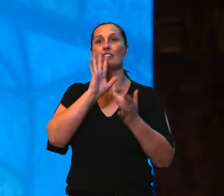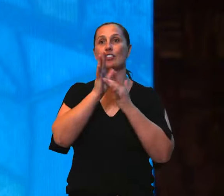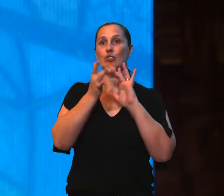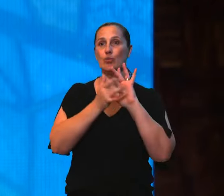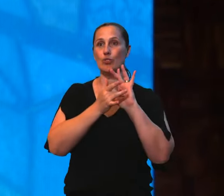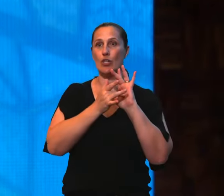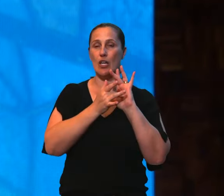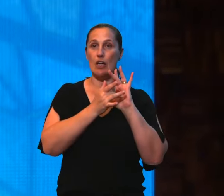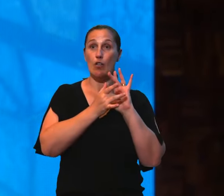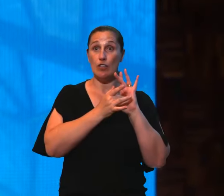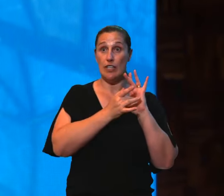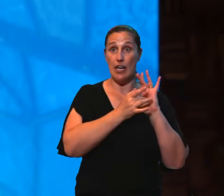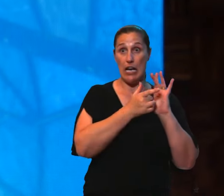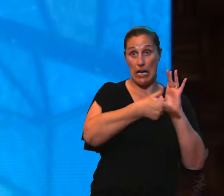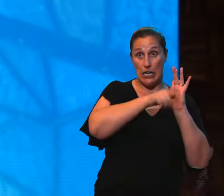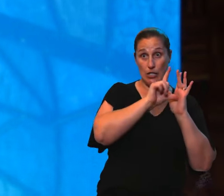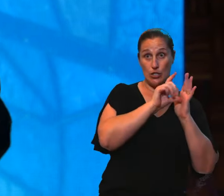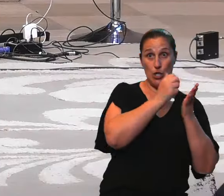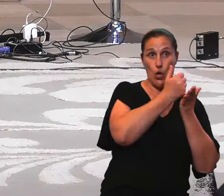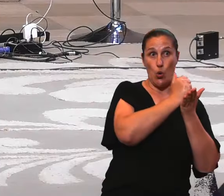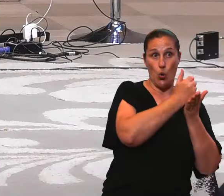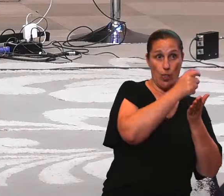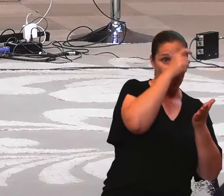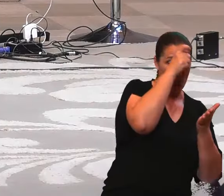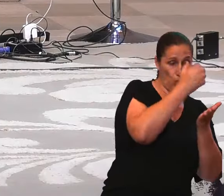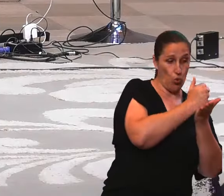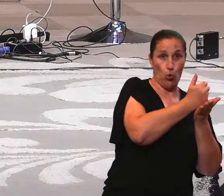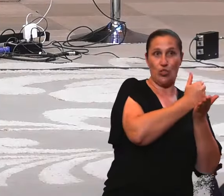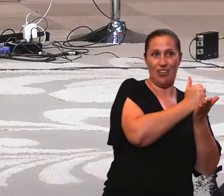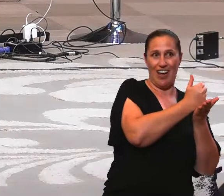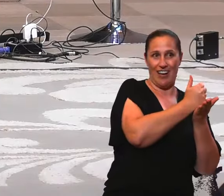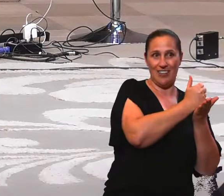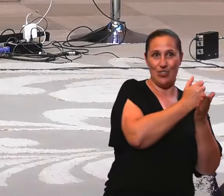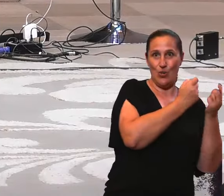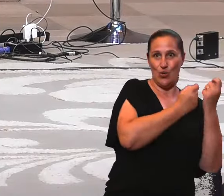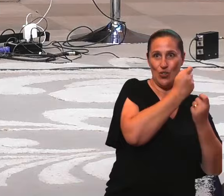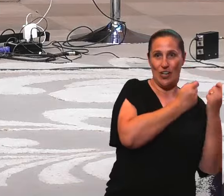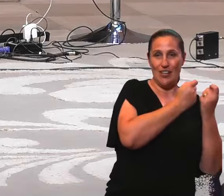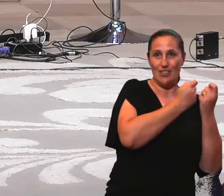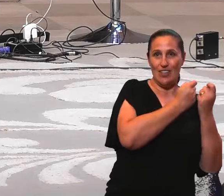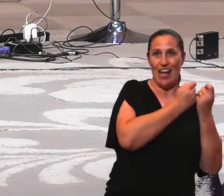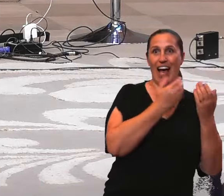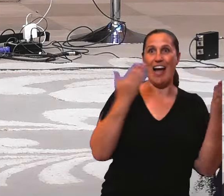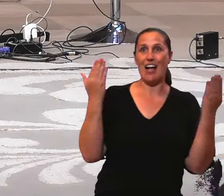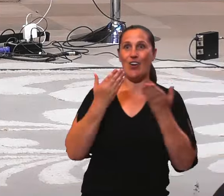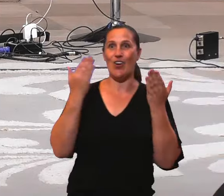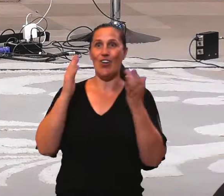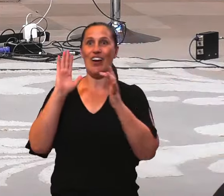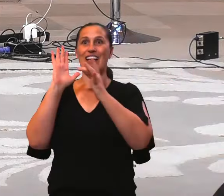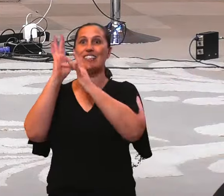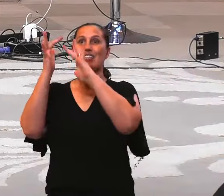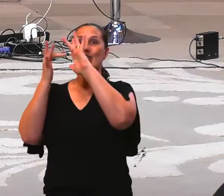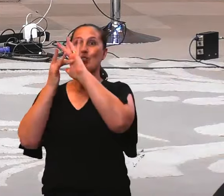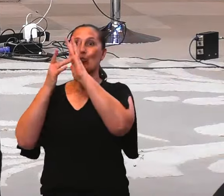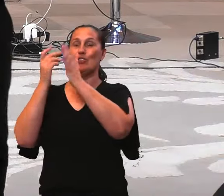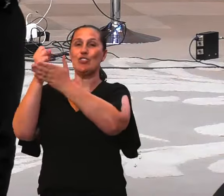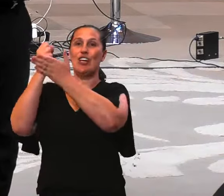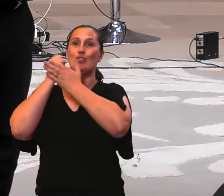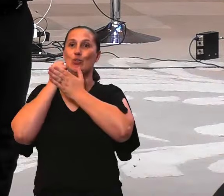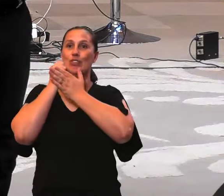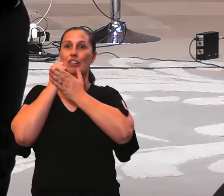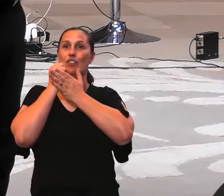por demônios a controlador deles Nossa T de preto